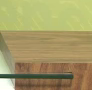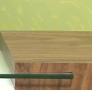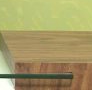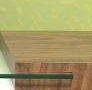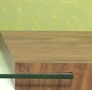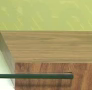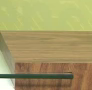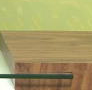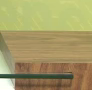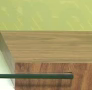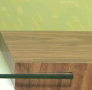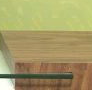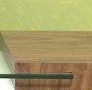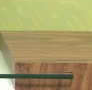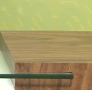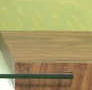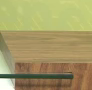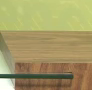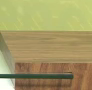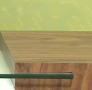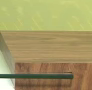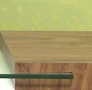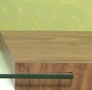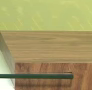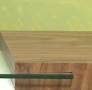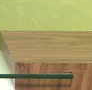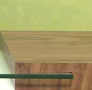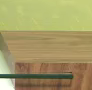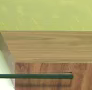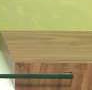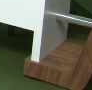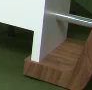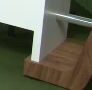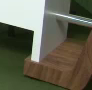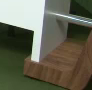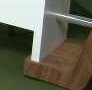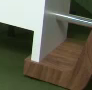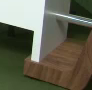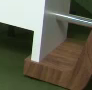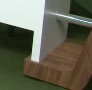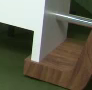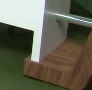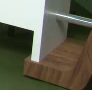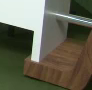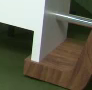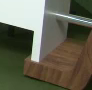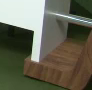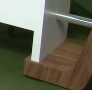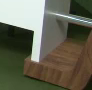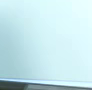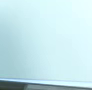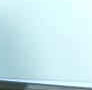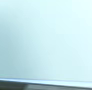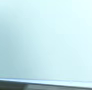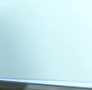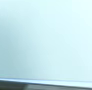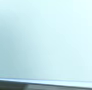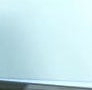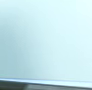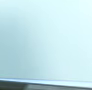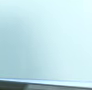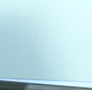teleaula. E hoje, professor, qual será o objetivo da nossa aula de banco de dados? Ok, vamos conhecer